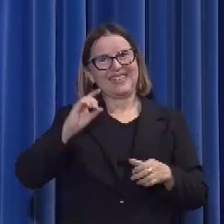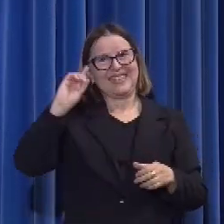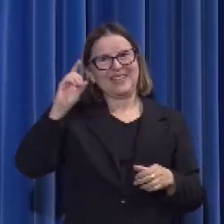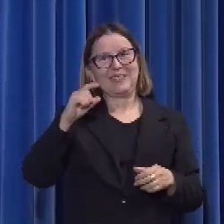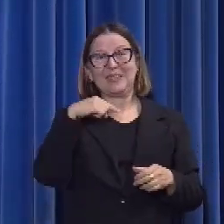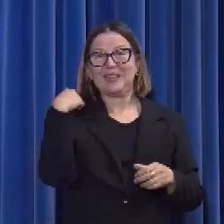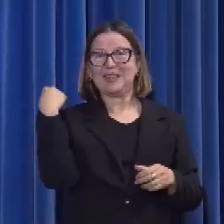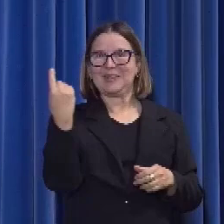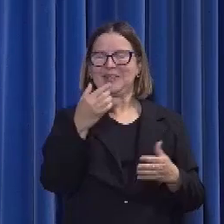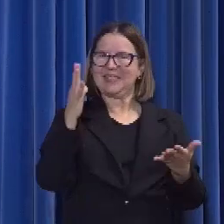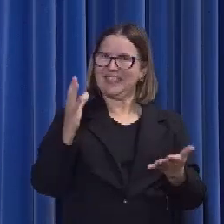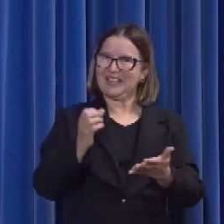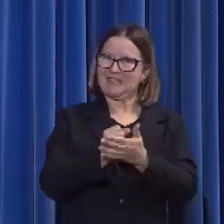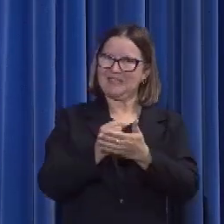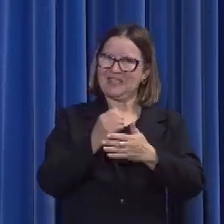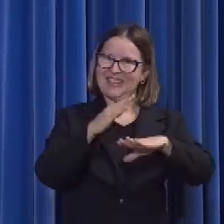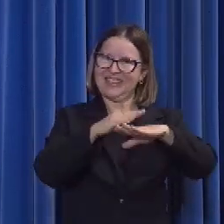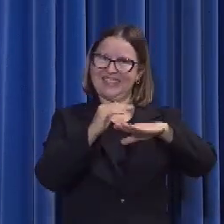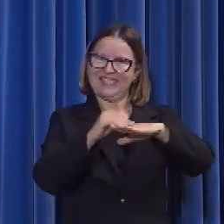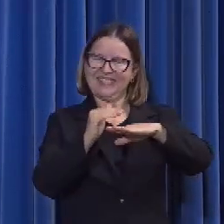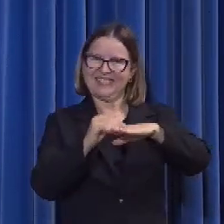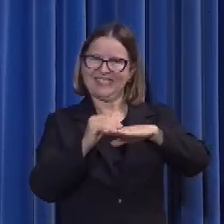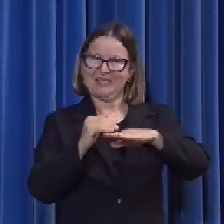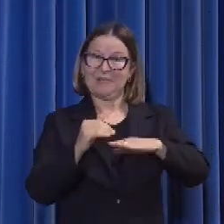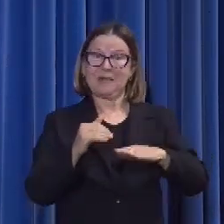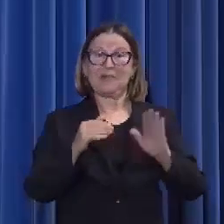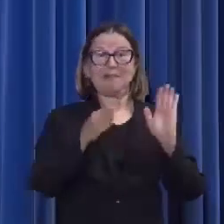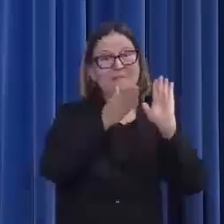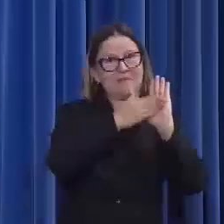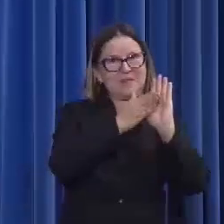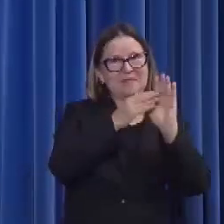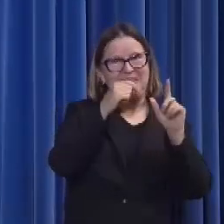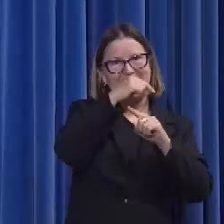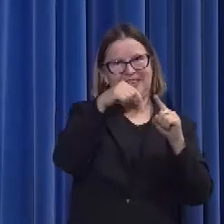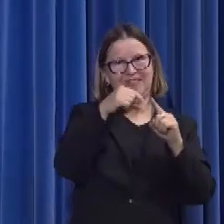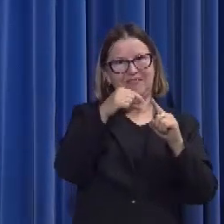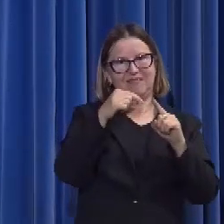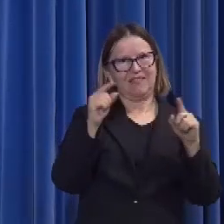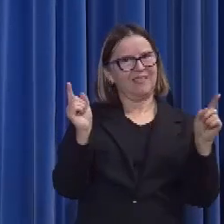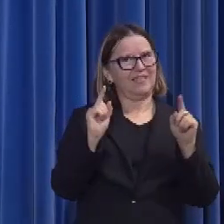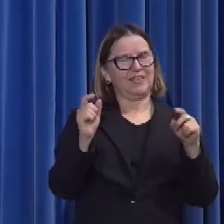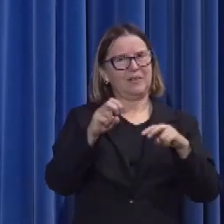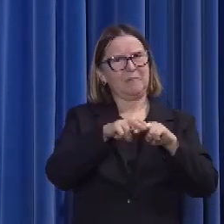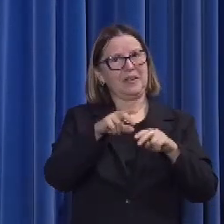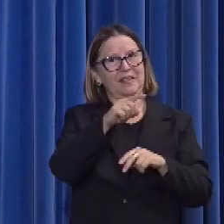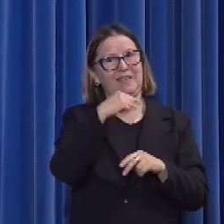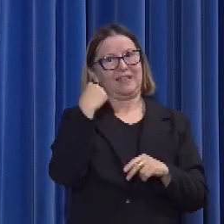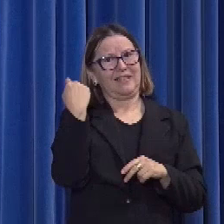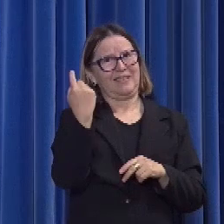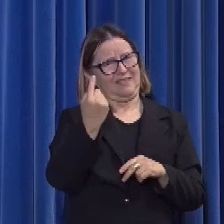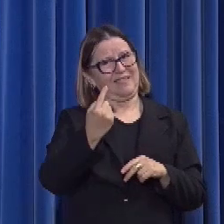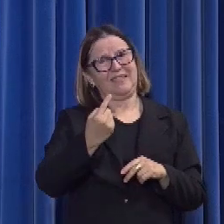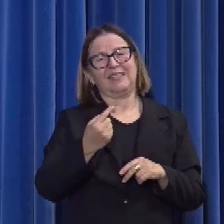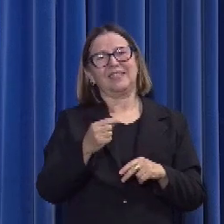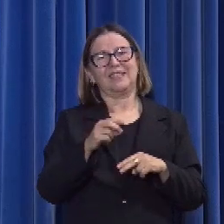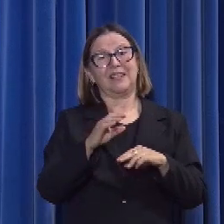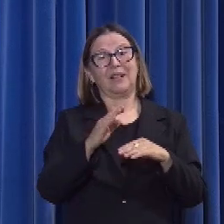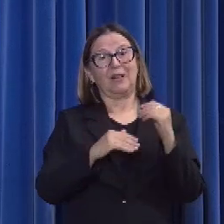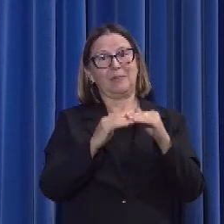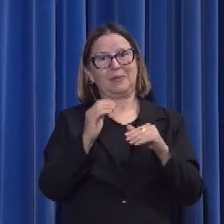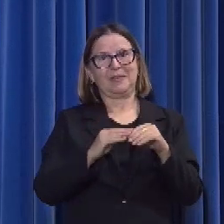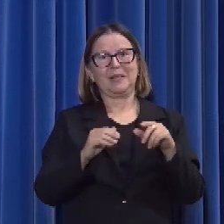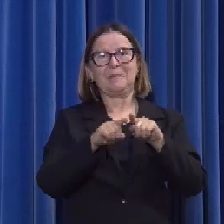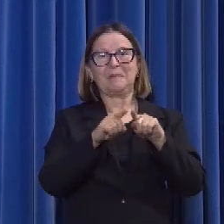salvou e nos chamou com santa vocação, não segundo as nossas obras, mas conforme a sua própria